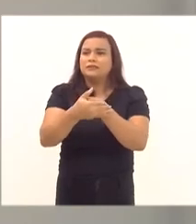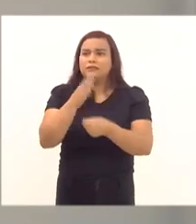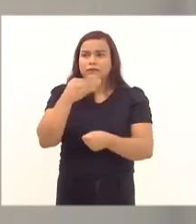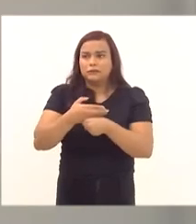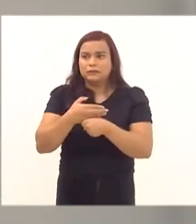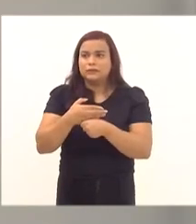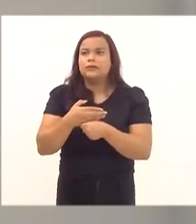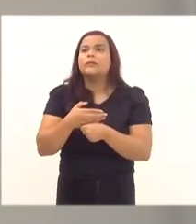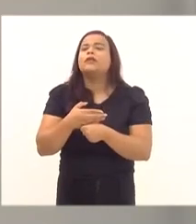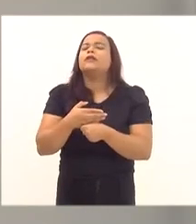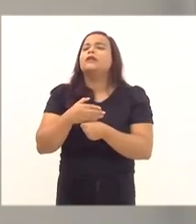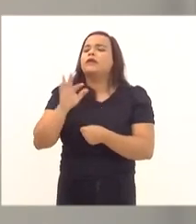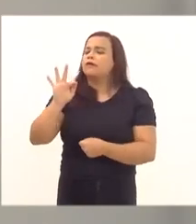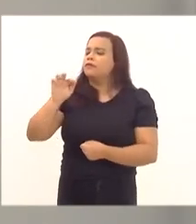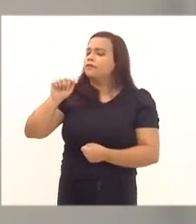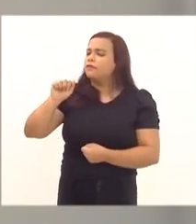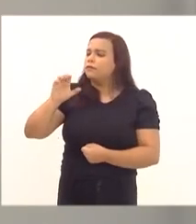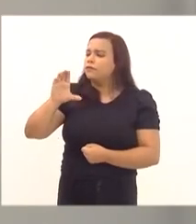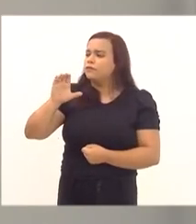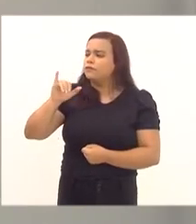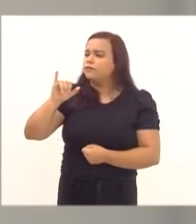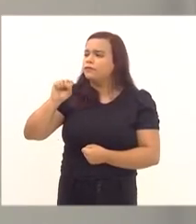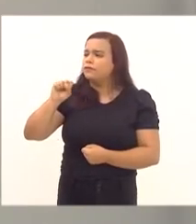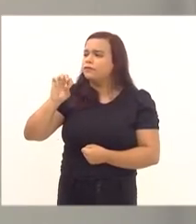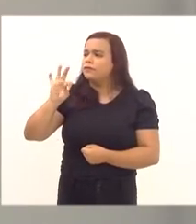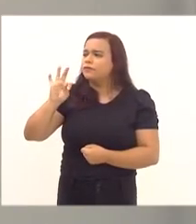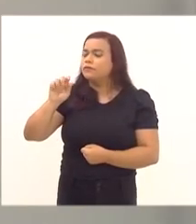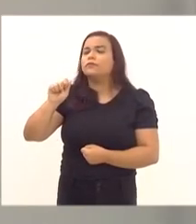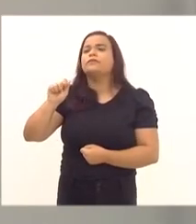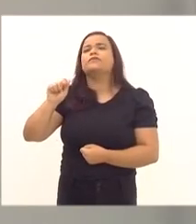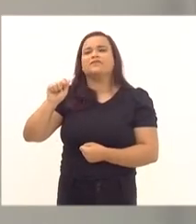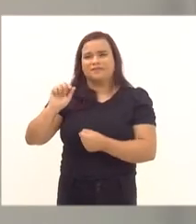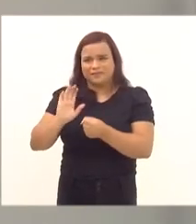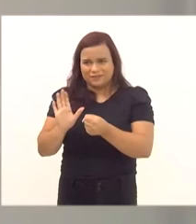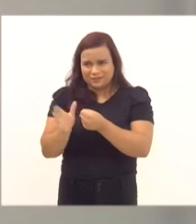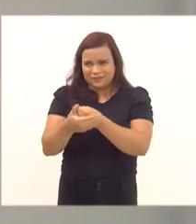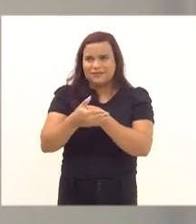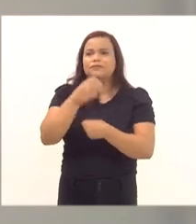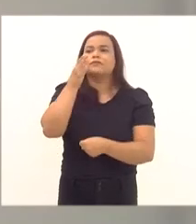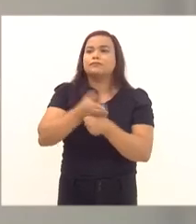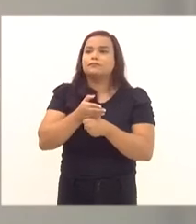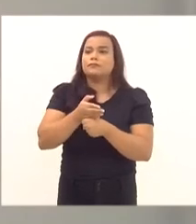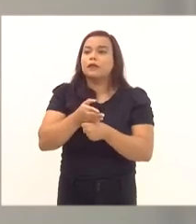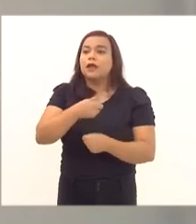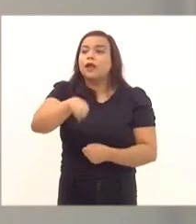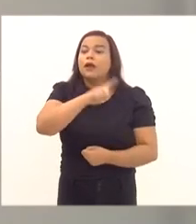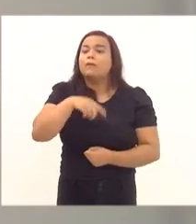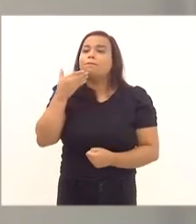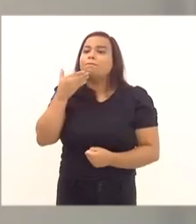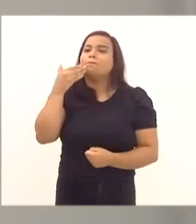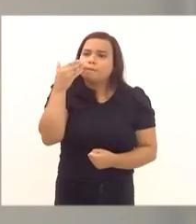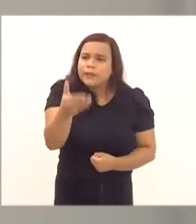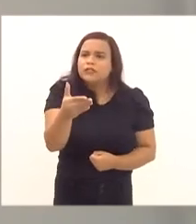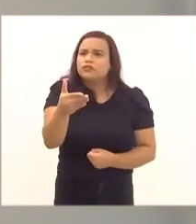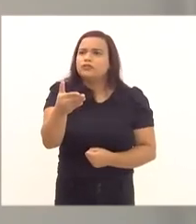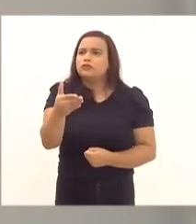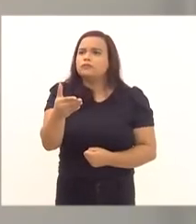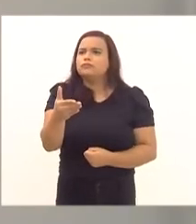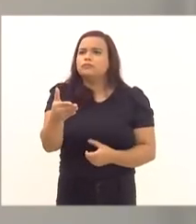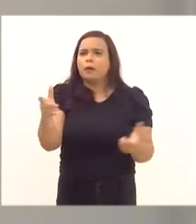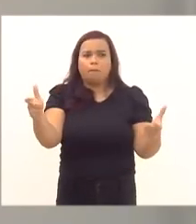outro nome destruidores do país me pediram um Dissídio Coletivo ao TST